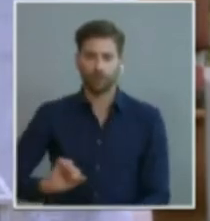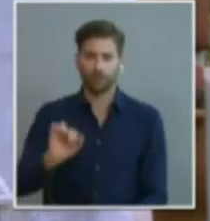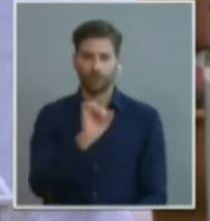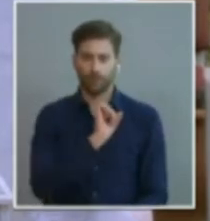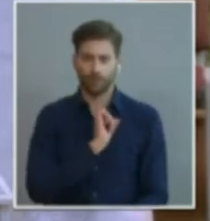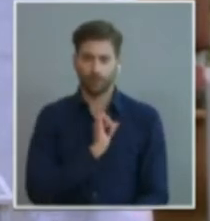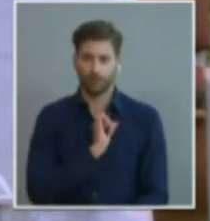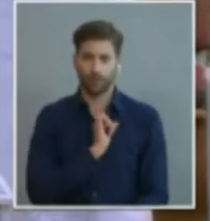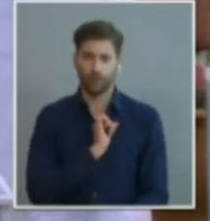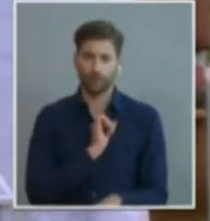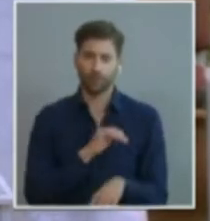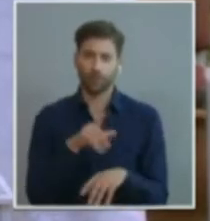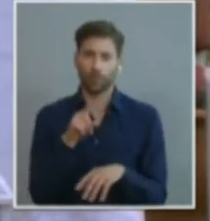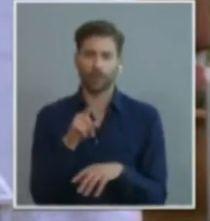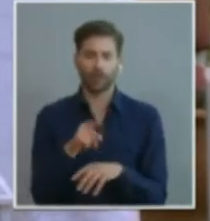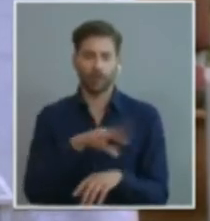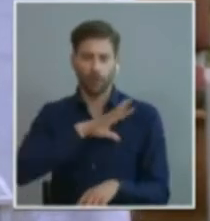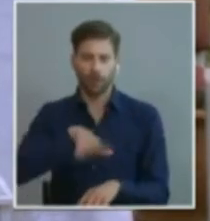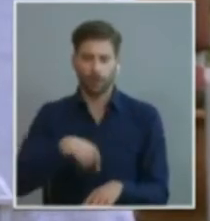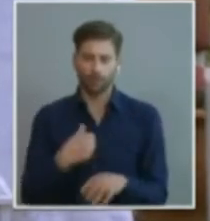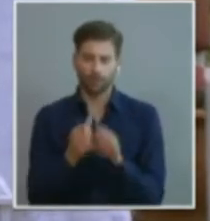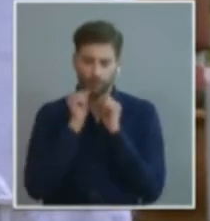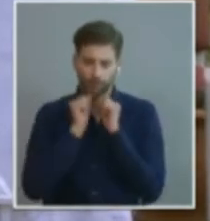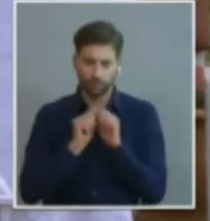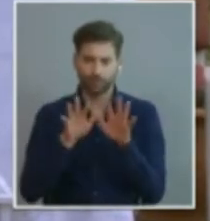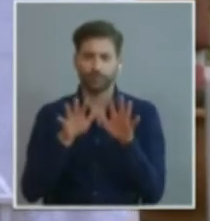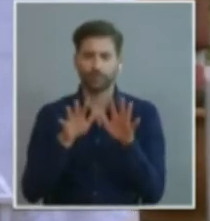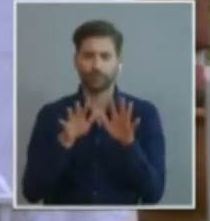Ele concedeis ao mundo todos os bens.